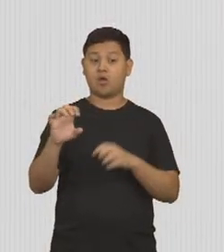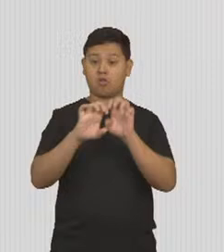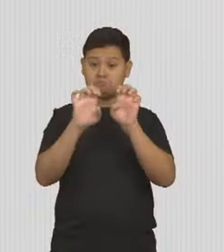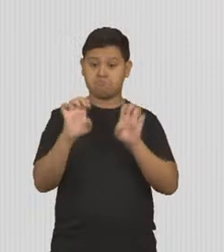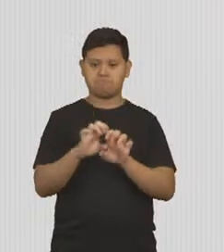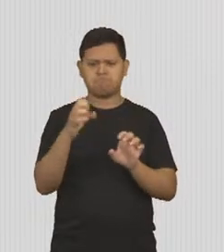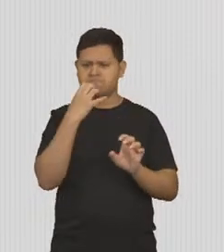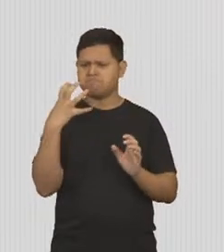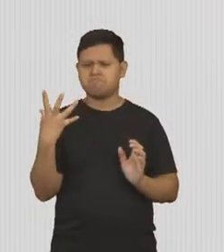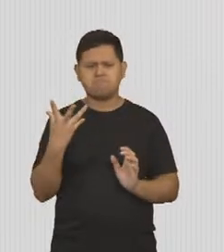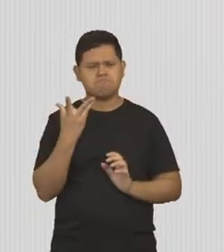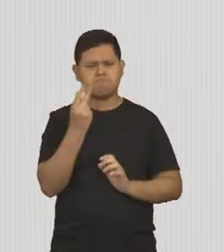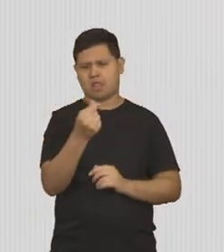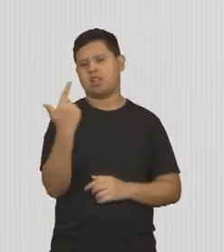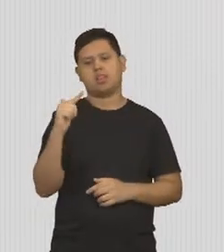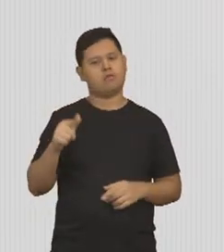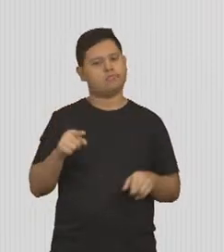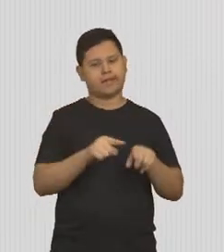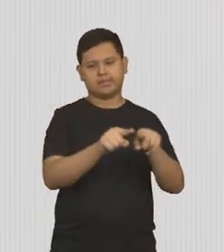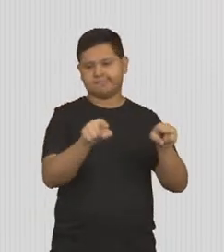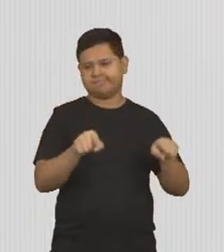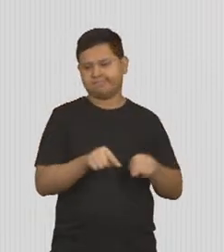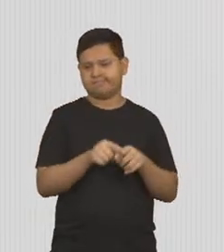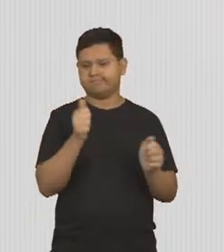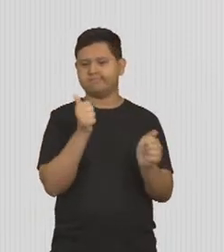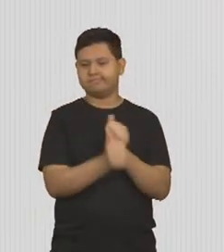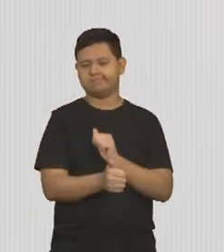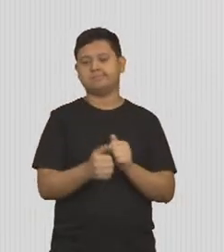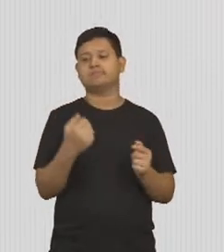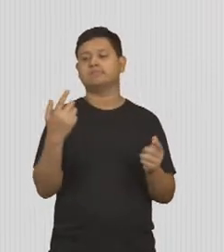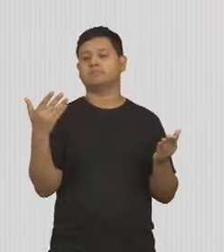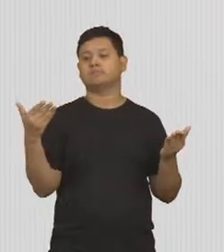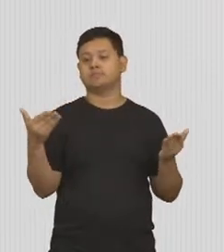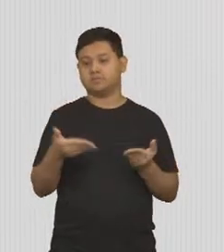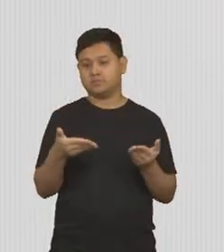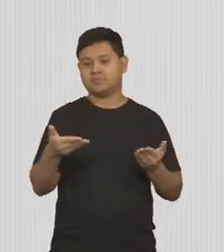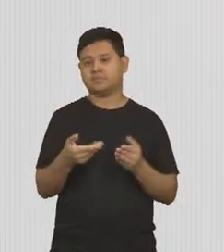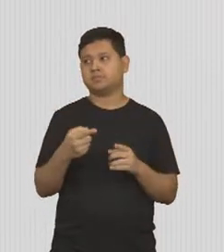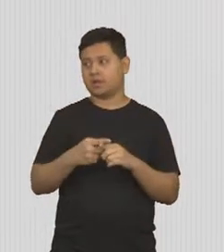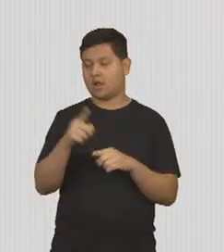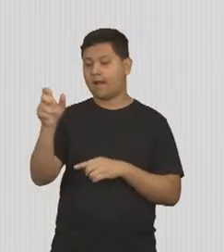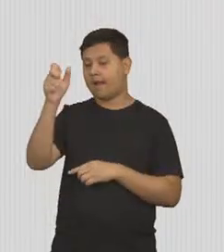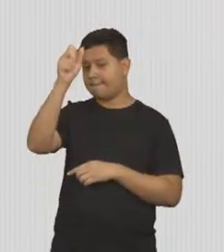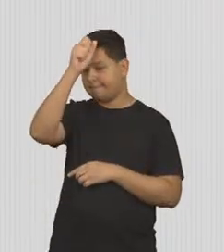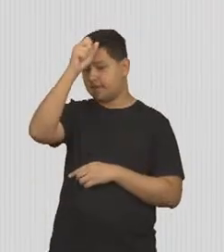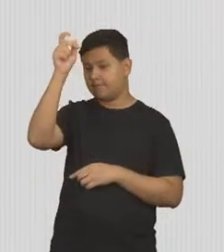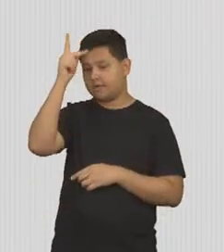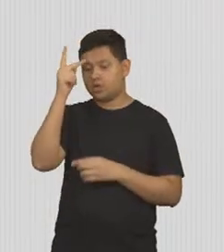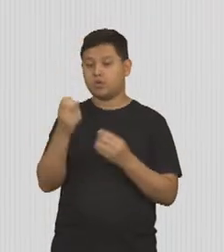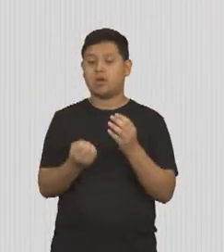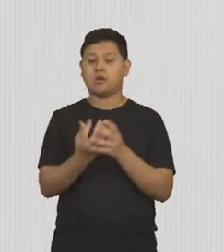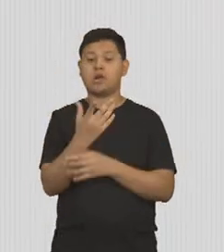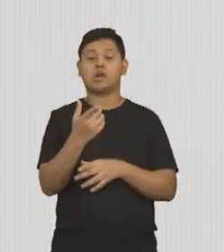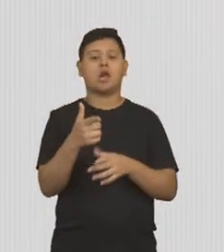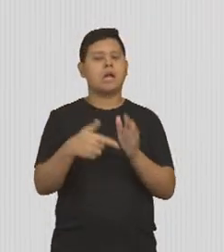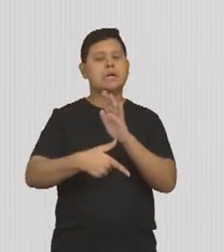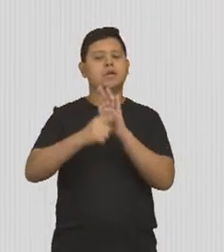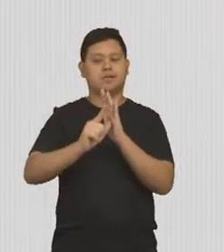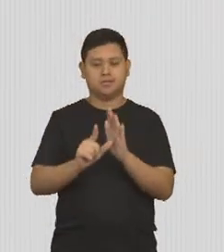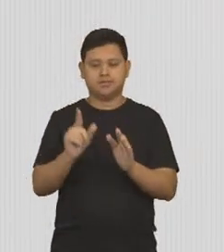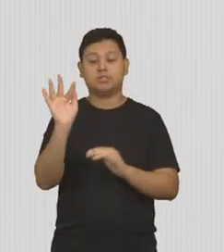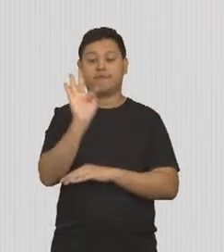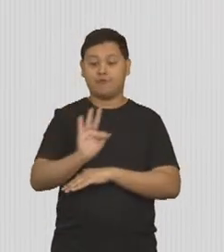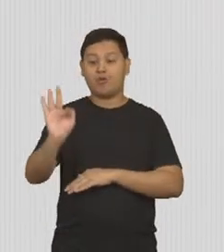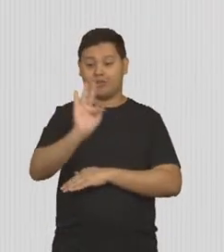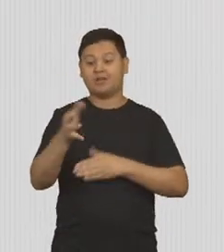infraestrutura fenomenal, não tem uma quadra, afinal de contas não era uma escola originalmente, foi adquirido pela prefeitura, antes funcionava lá uma faculdade,